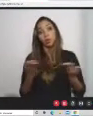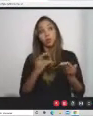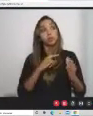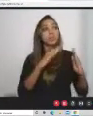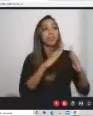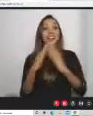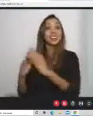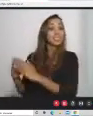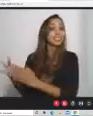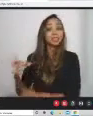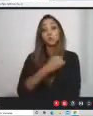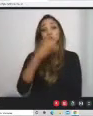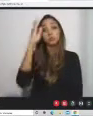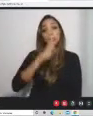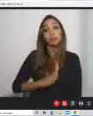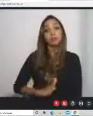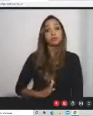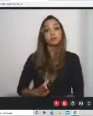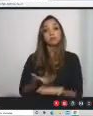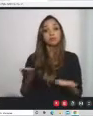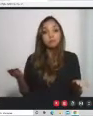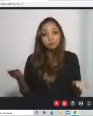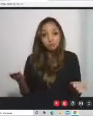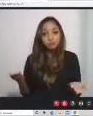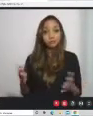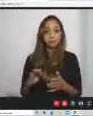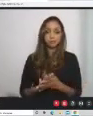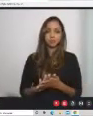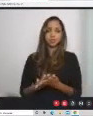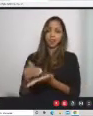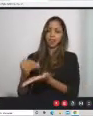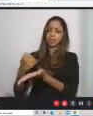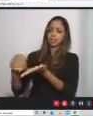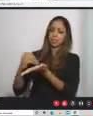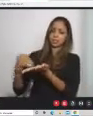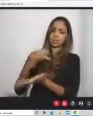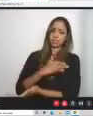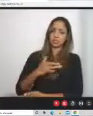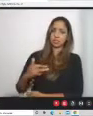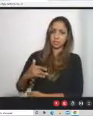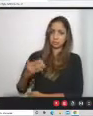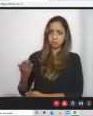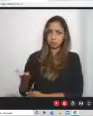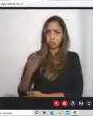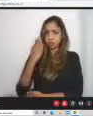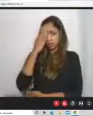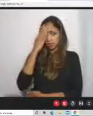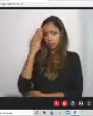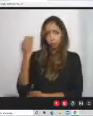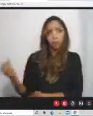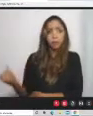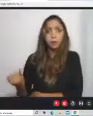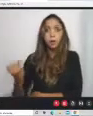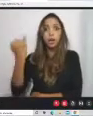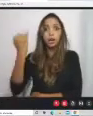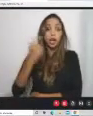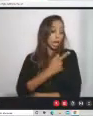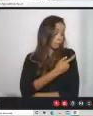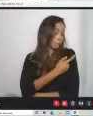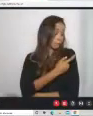brasileiro. Então, como é que a Secretaria de Saúde, diante da importância que é a vacinação para a população